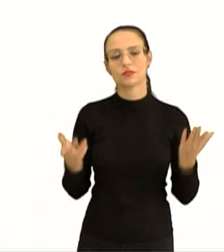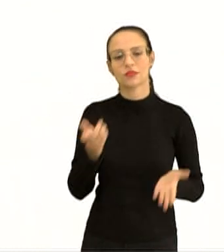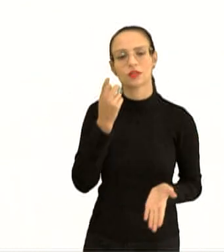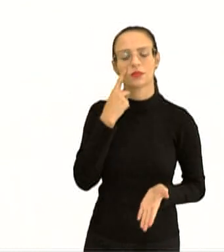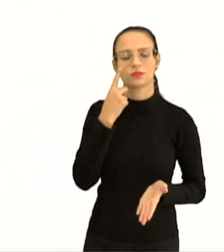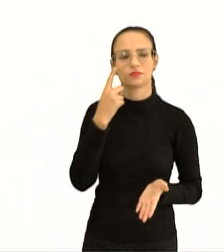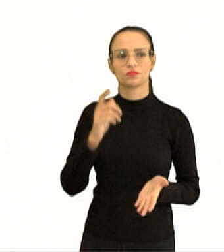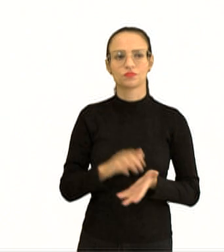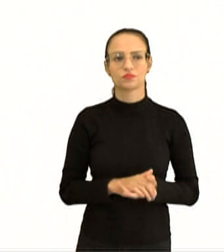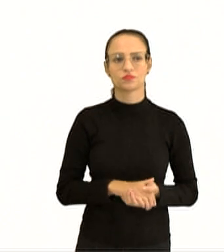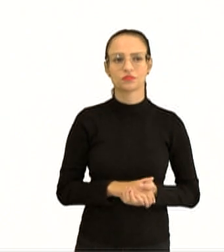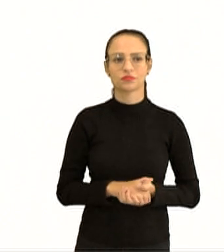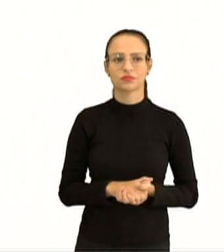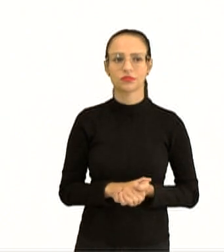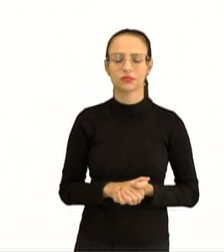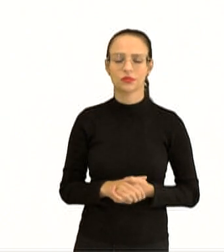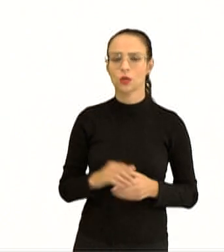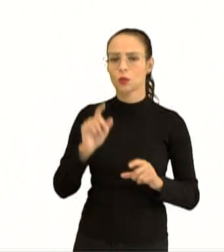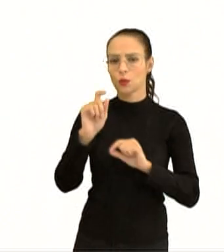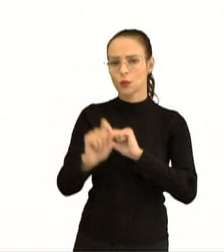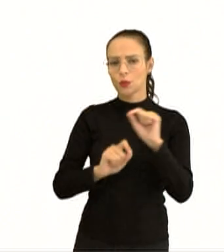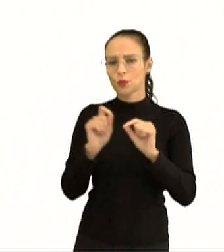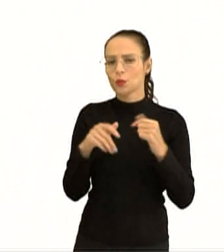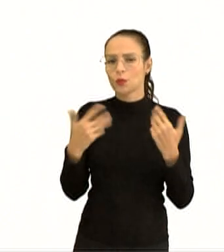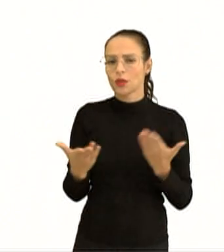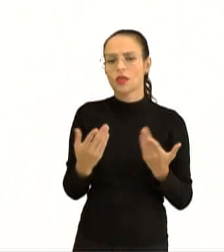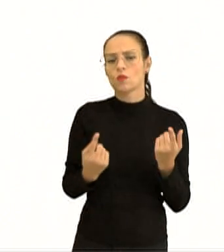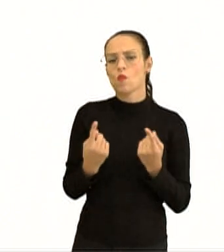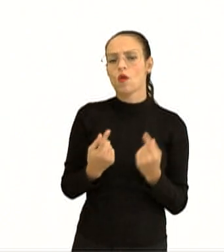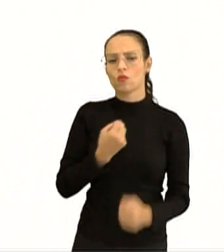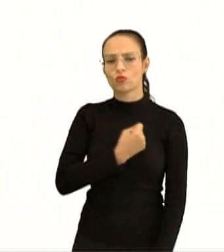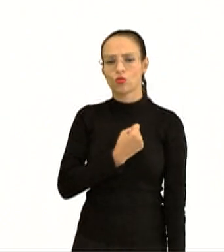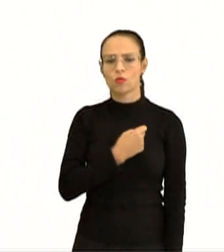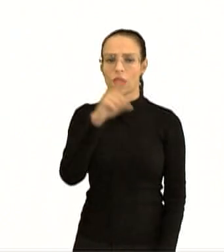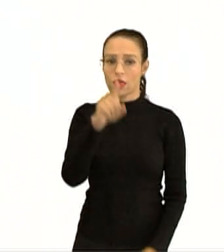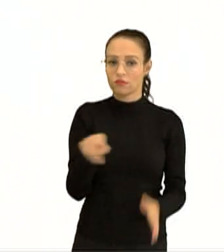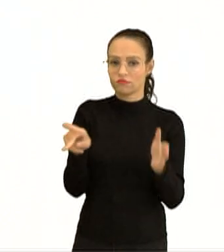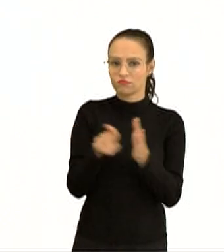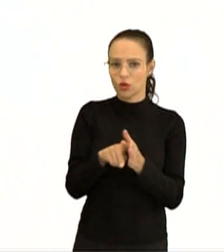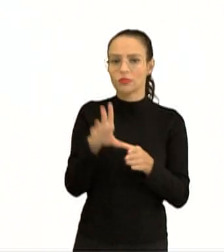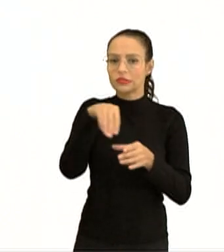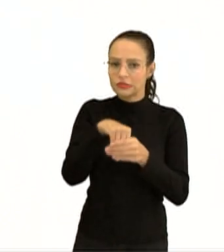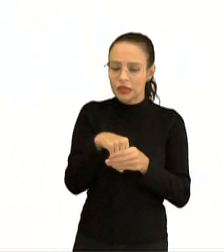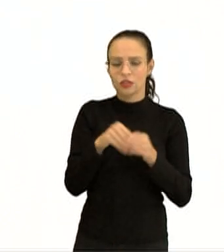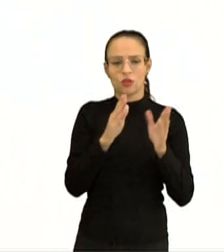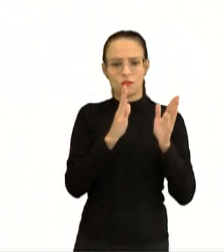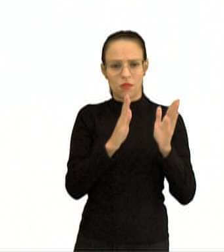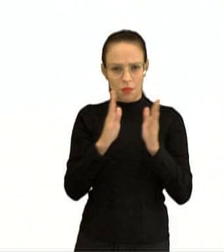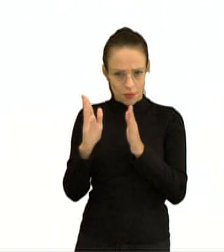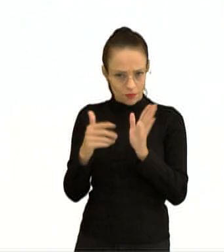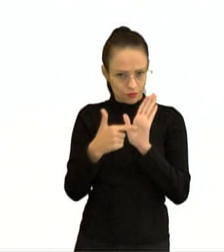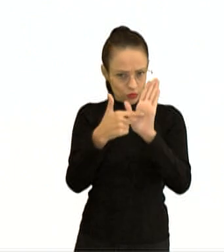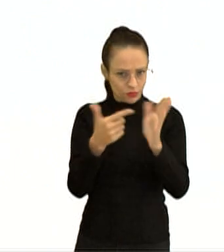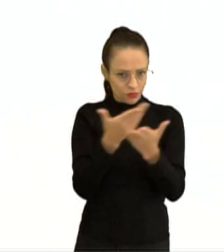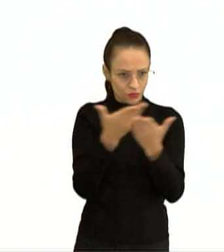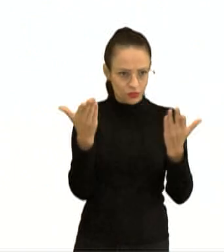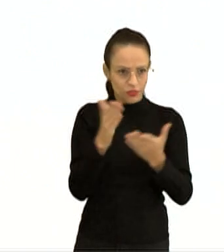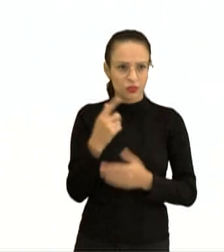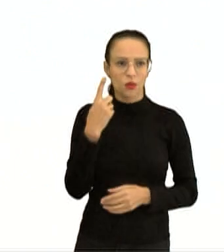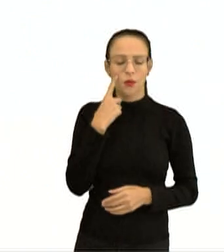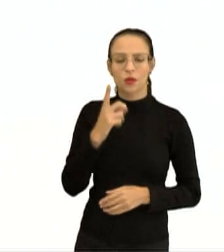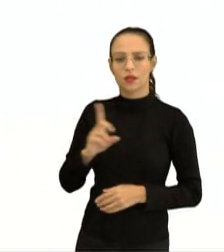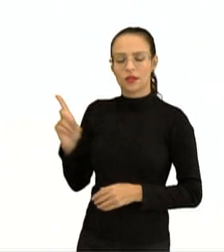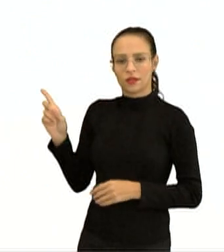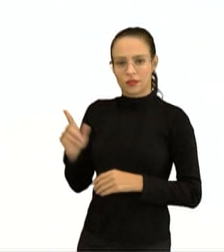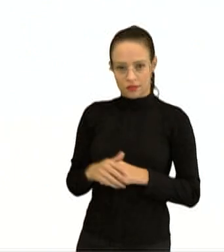só, né? E quais são os números que pertencem a esse intervalo aberto que eu vou mostrar aqui para vocês? Olha